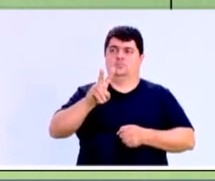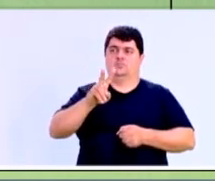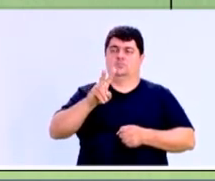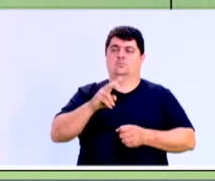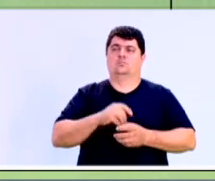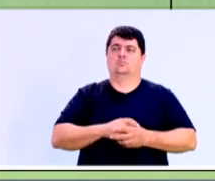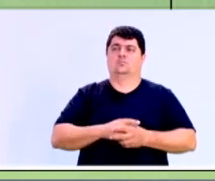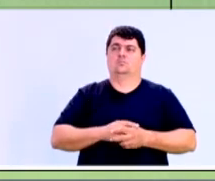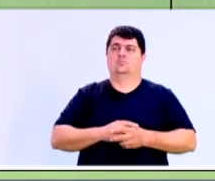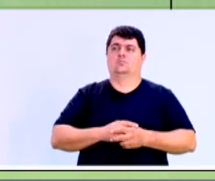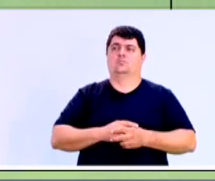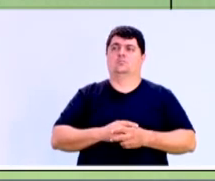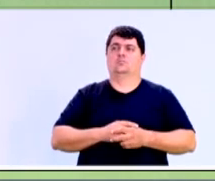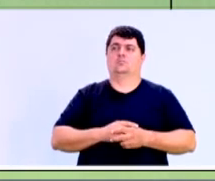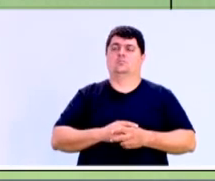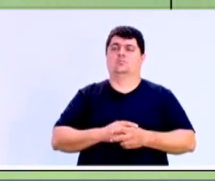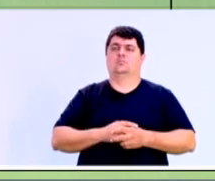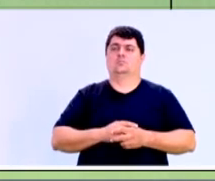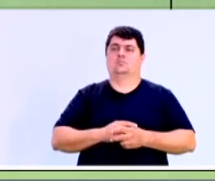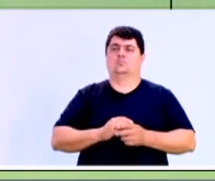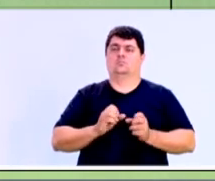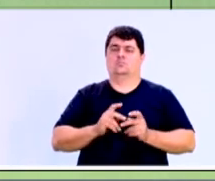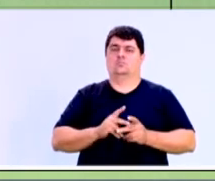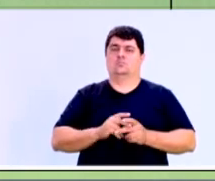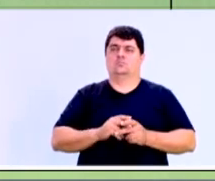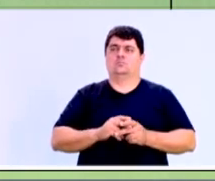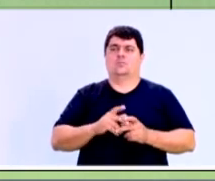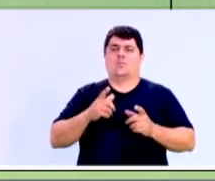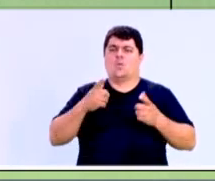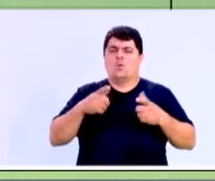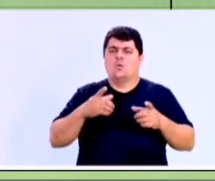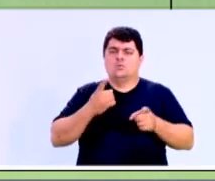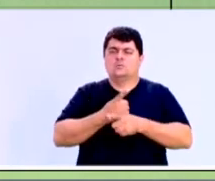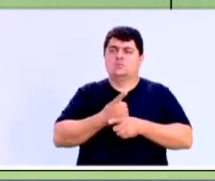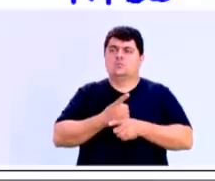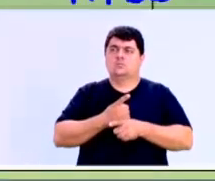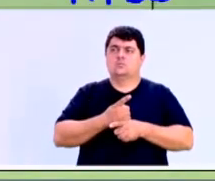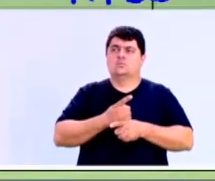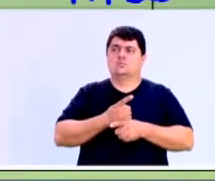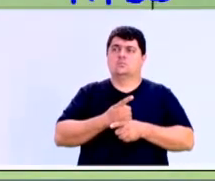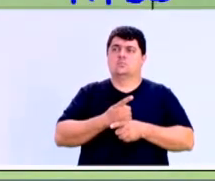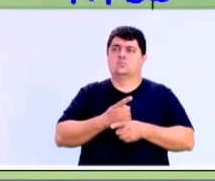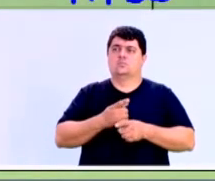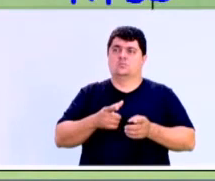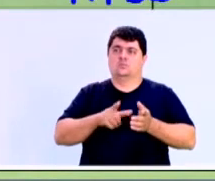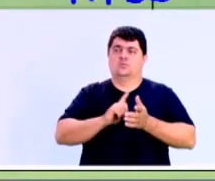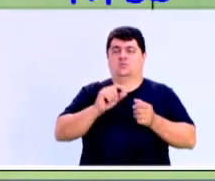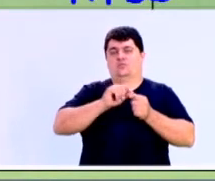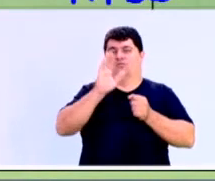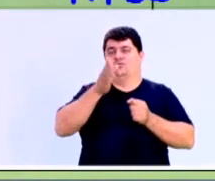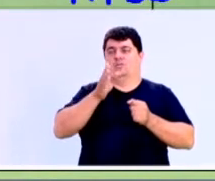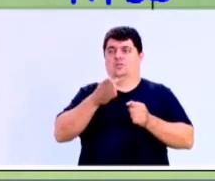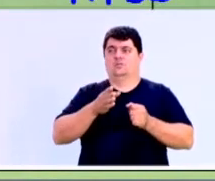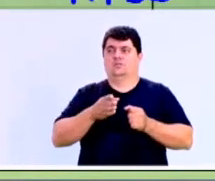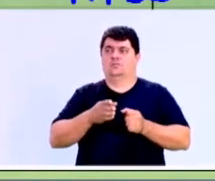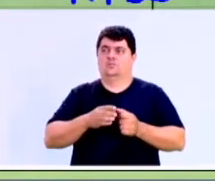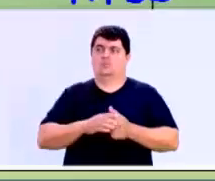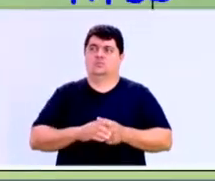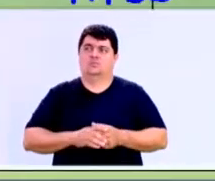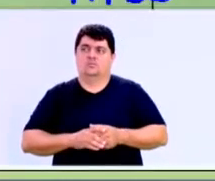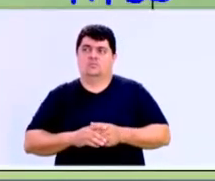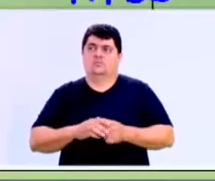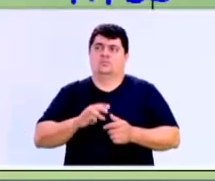prazo médio de recebimento de vendas. Correto? Ah, onde é que eu acho o prazo médio? Opa, na tela anterior, né? É